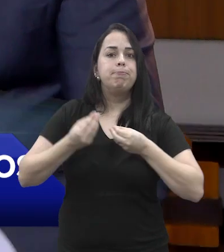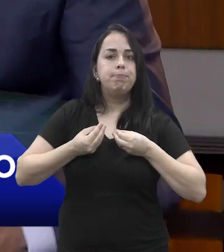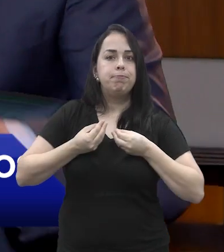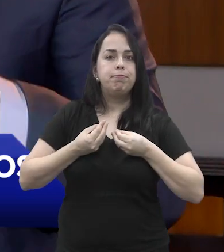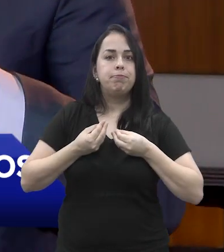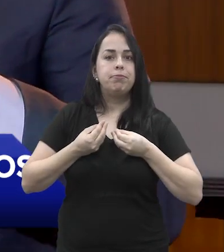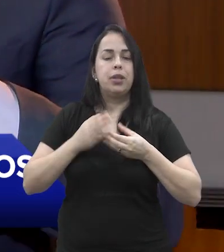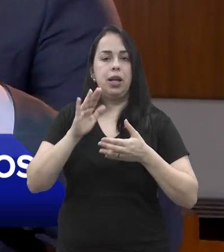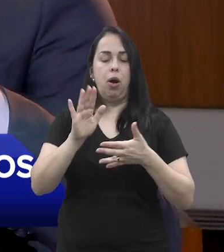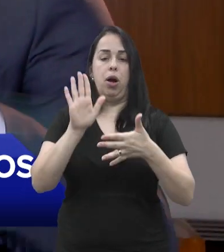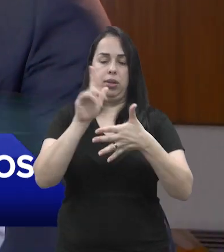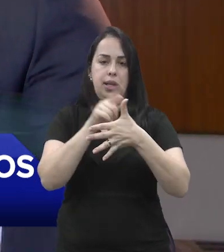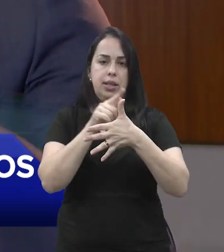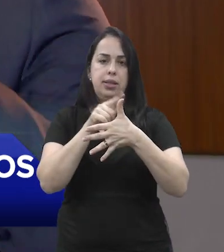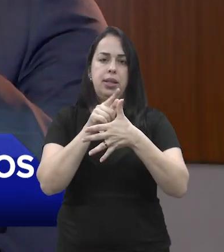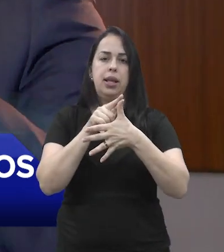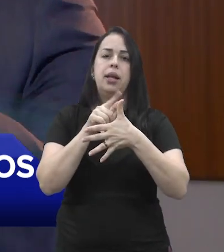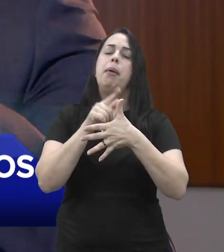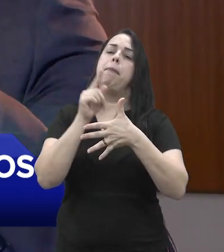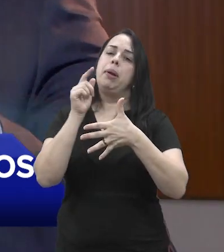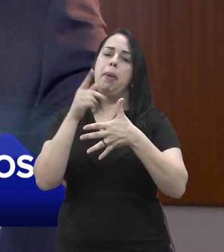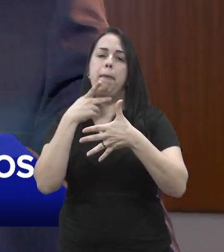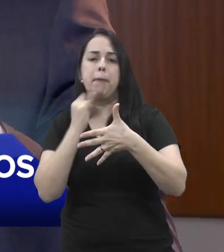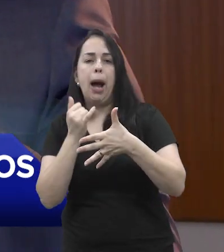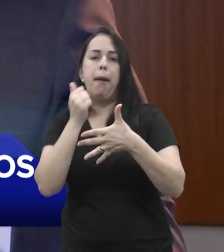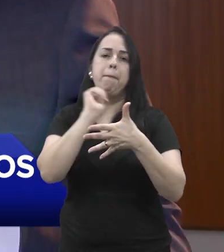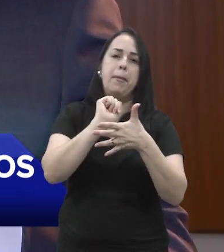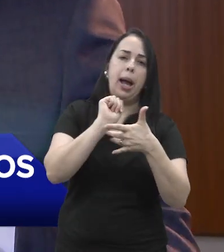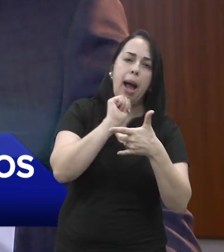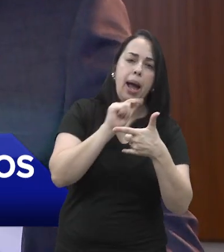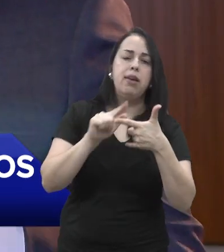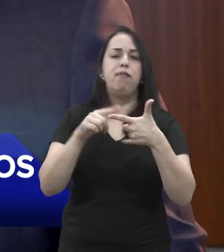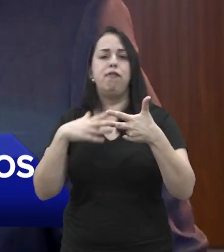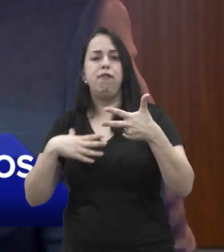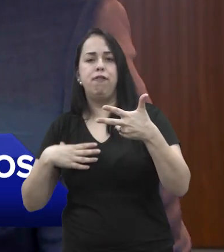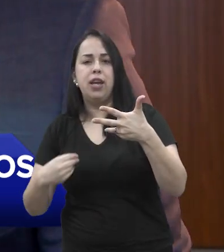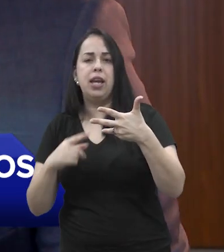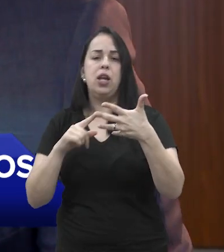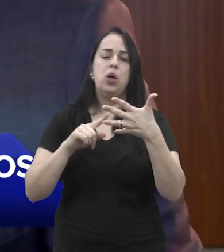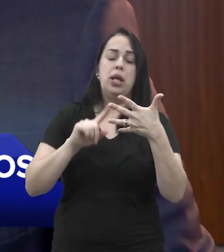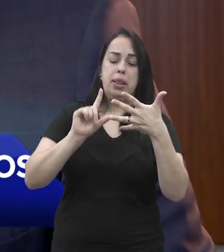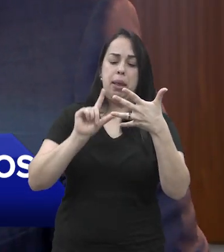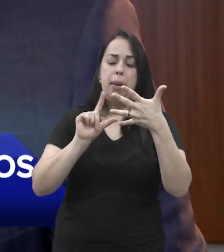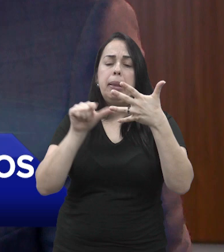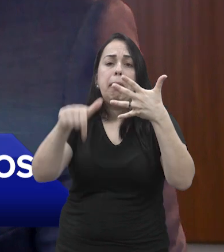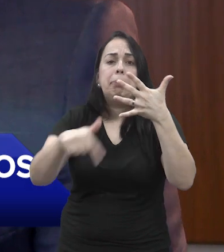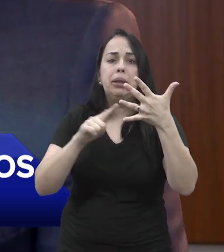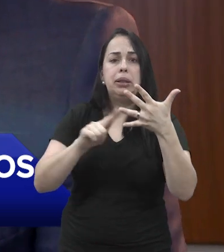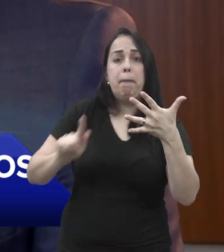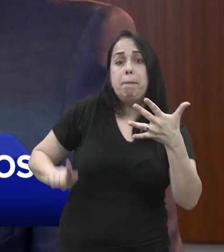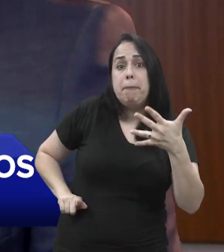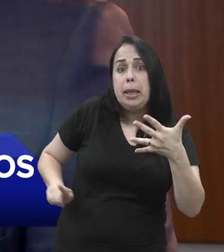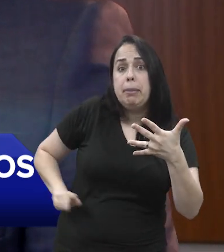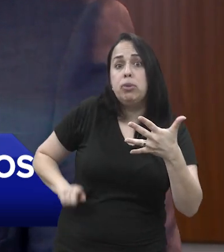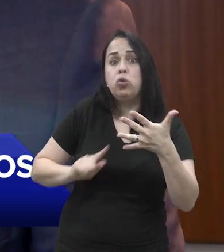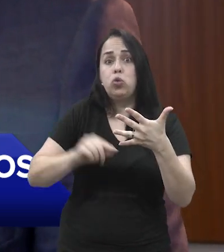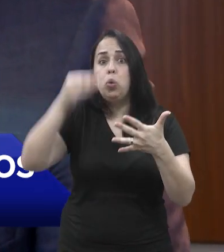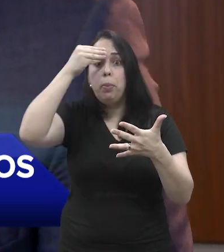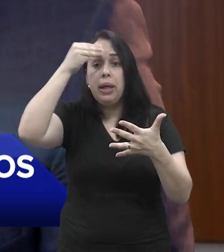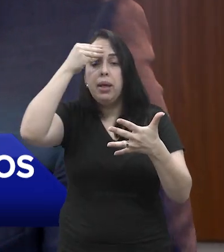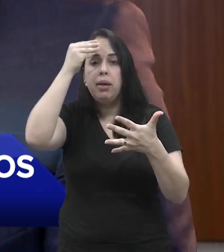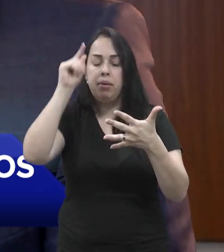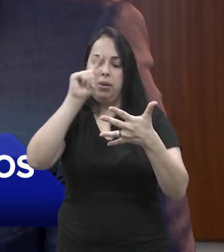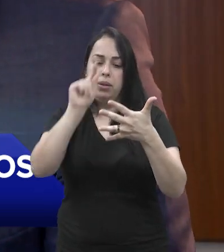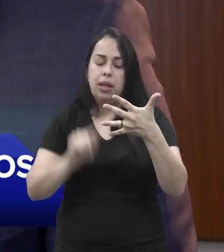que preconiza que os descendentes têm uma ordem, o ascendentes, descendentes, colaterais, primos, sobrinhos, todos podem vir a